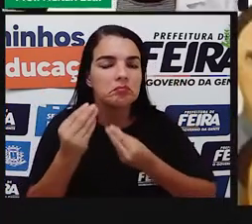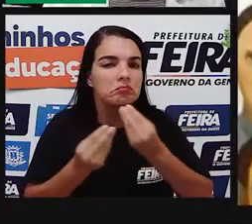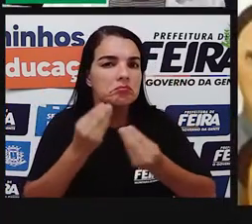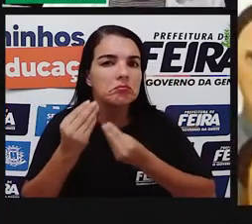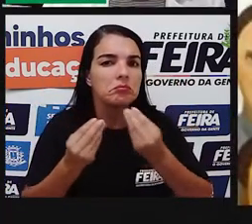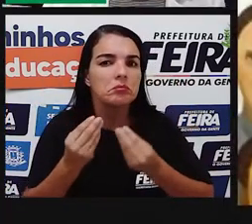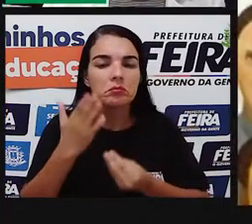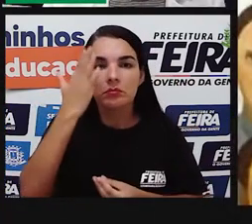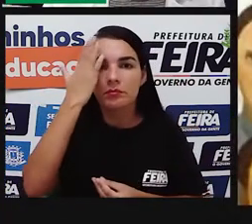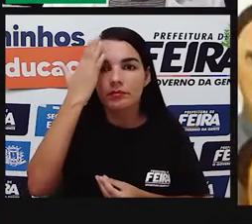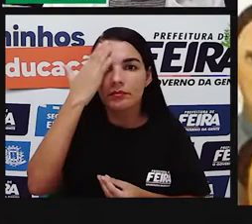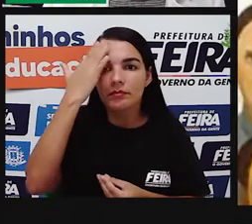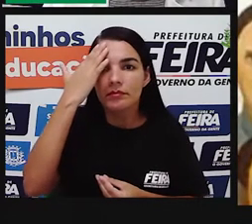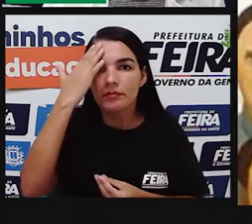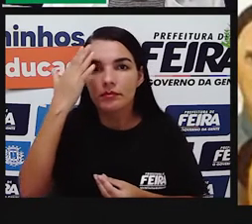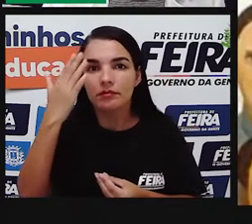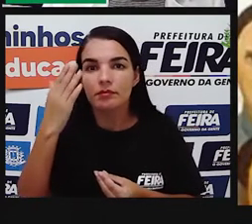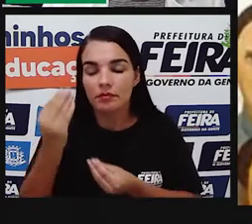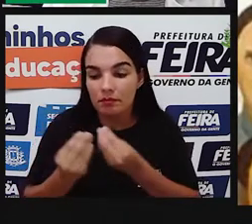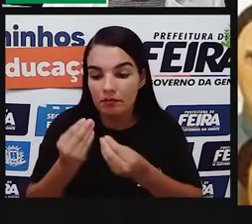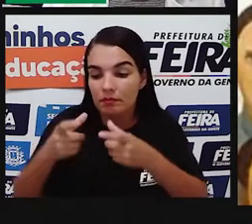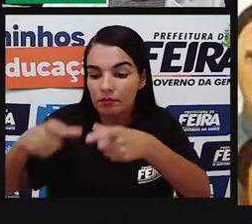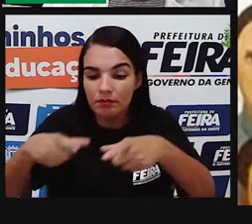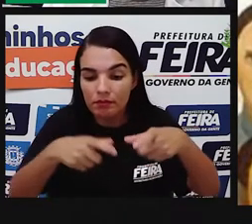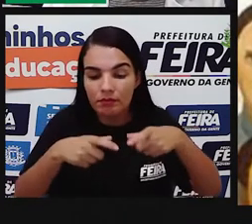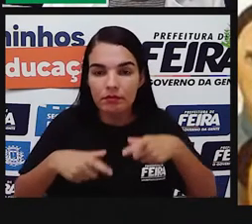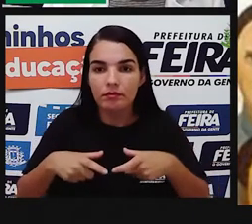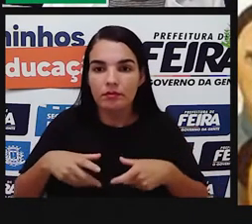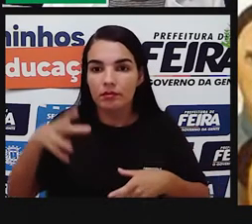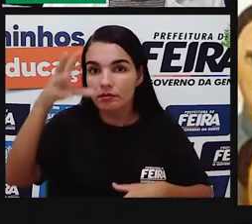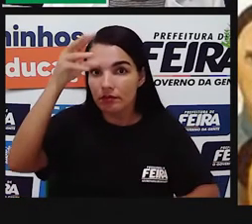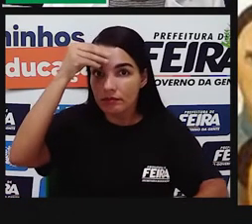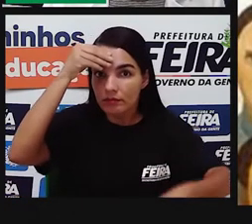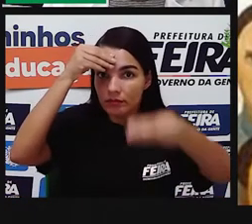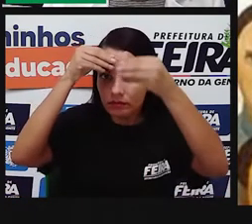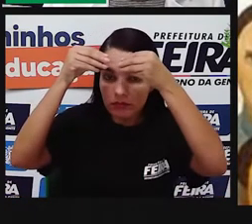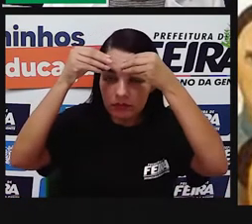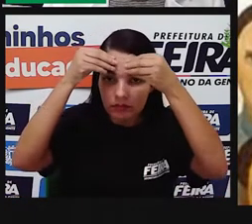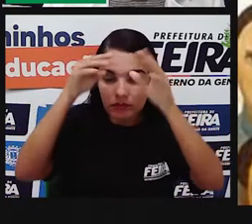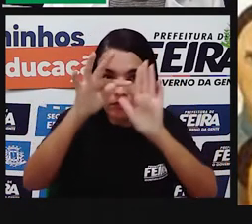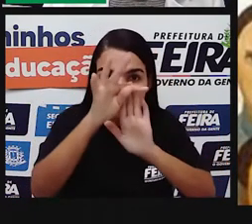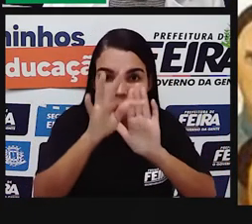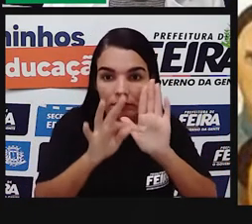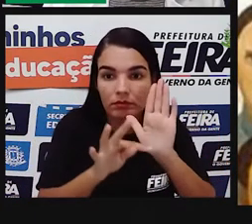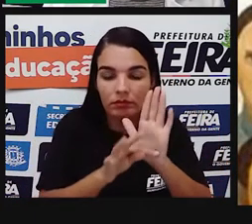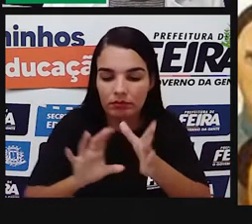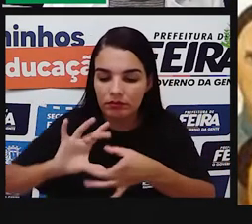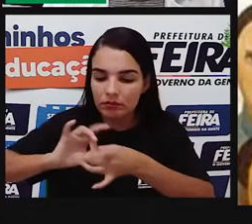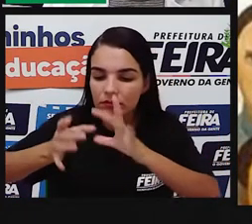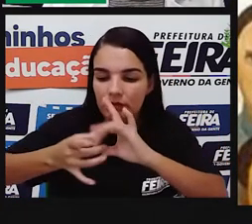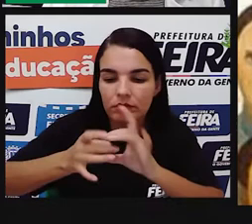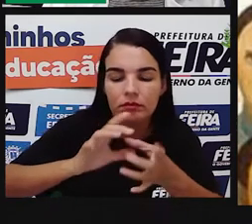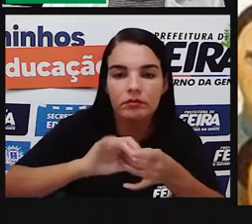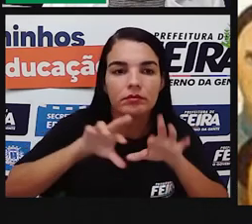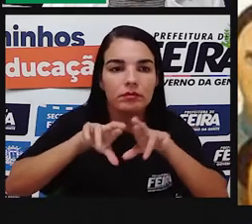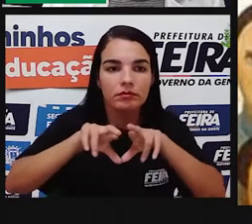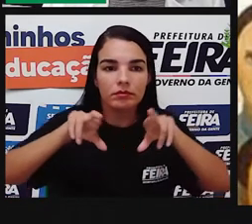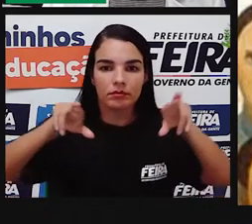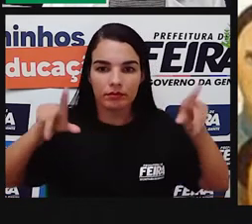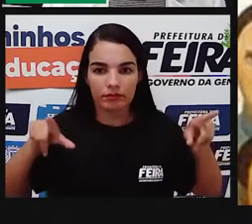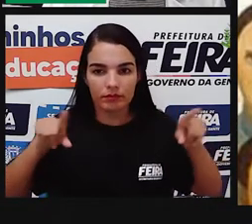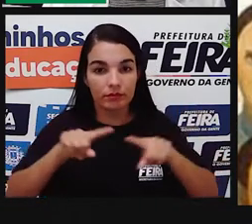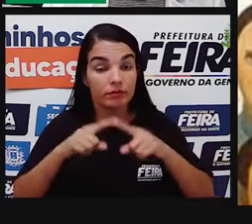nas diferentes situações de uso, compreendendo os contextos de produção dessa diversidade.